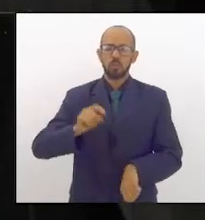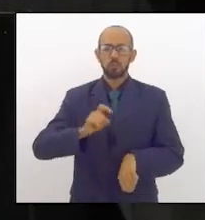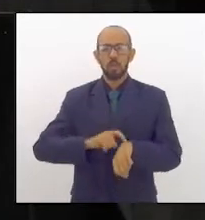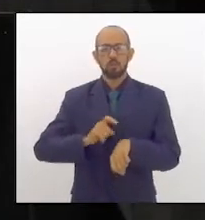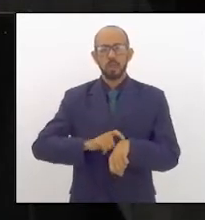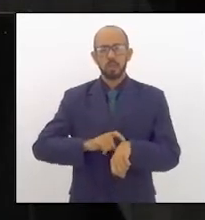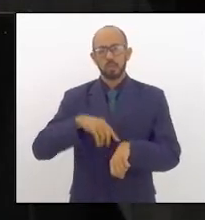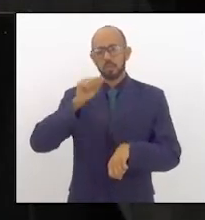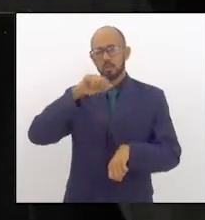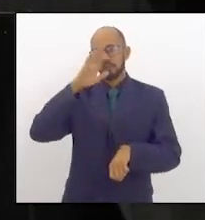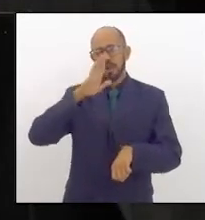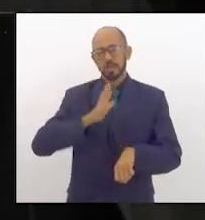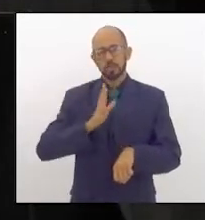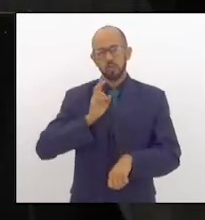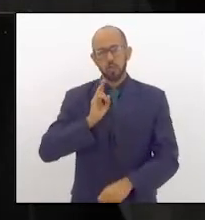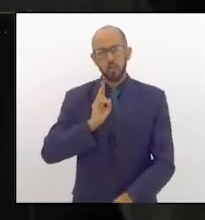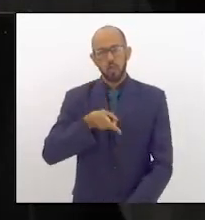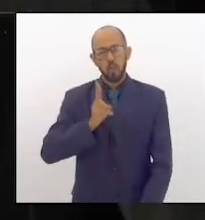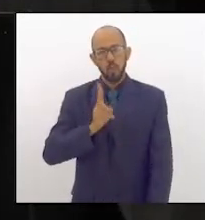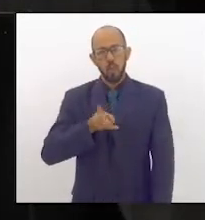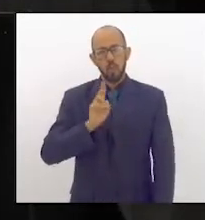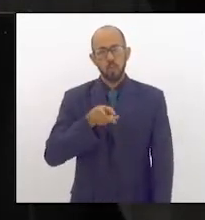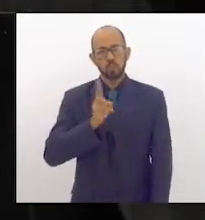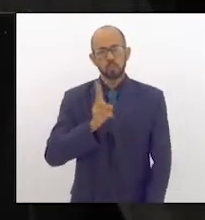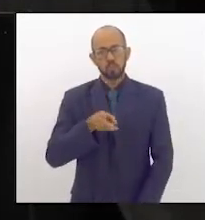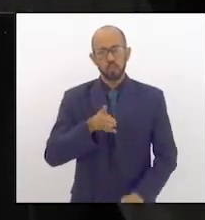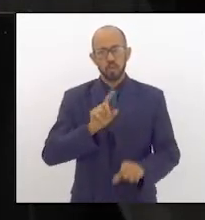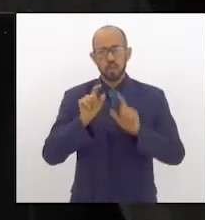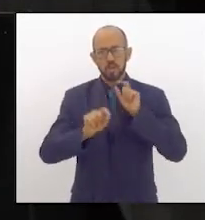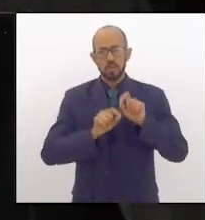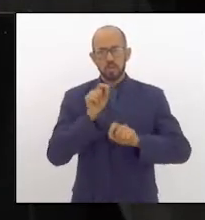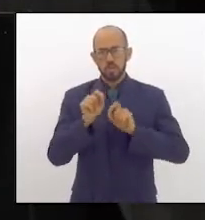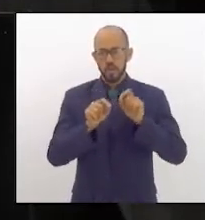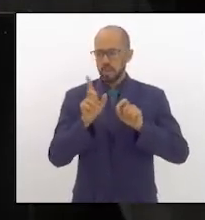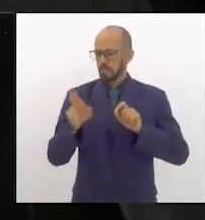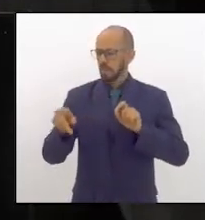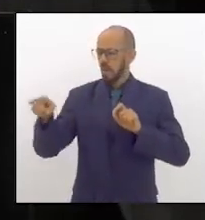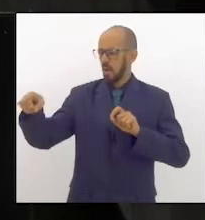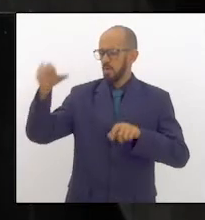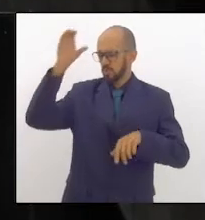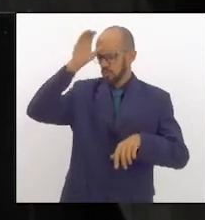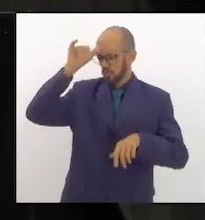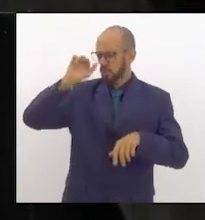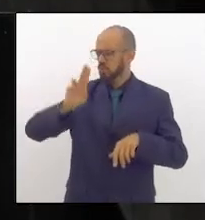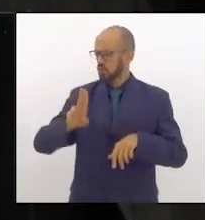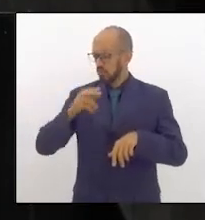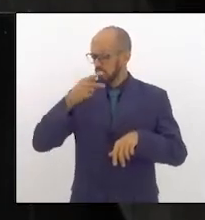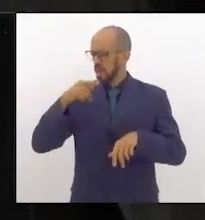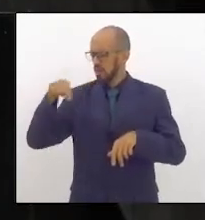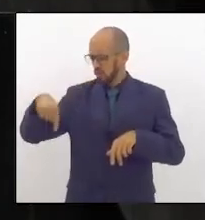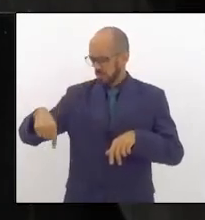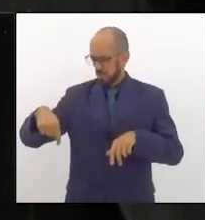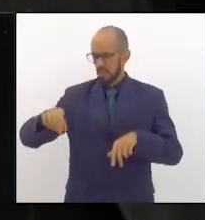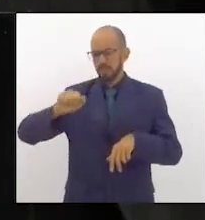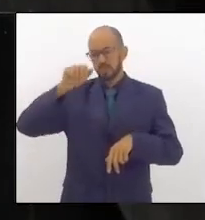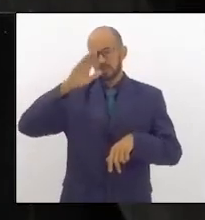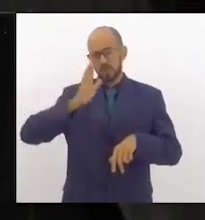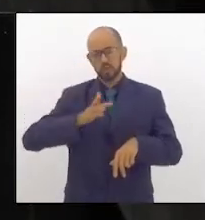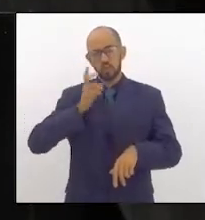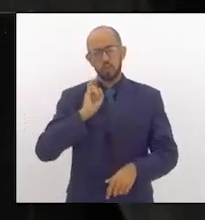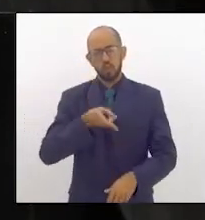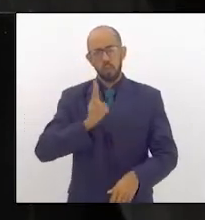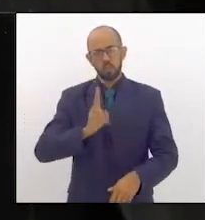em que o Brasil ainda segue convivendo e te ajudou abordou esse tema aqui no Parlamento várias vezes segue convivendo com o